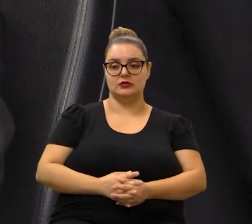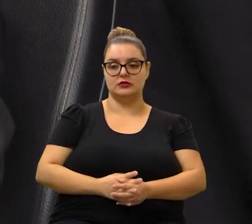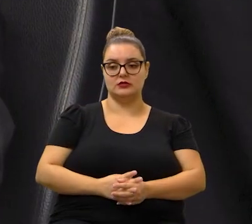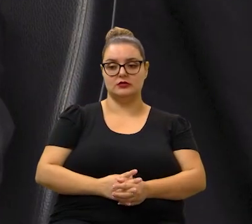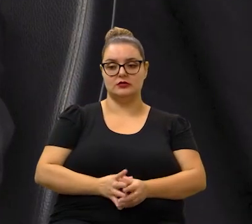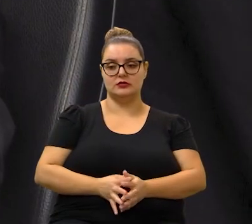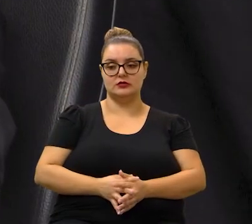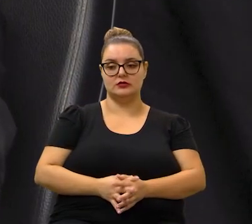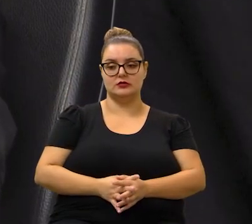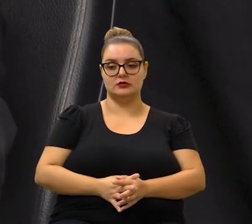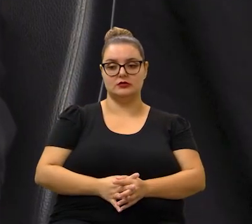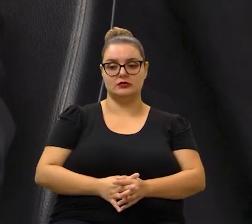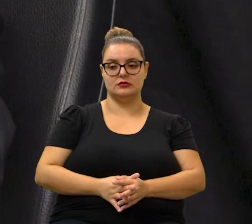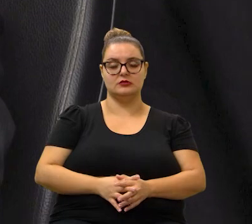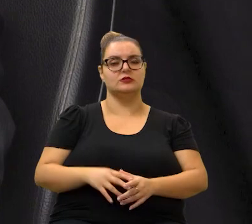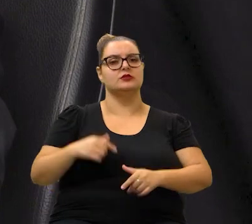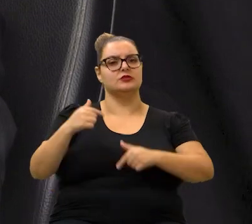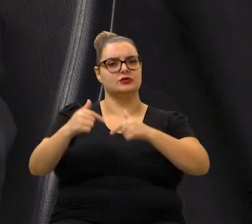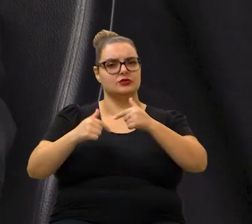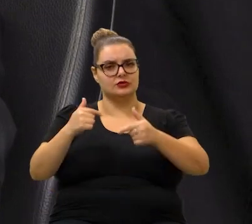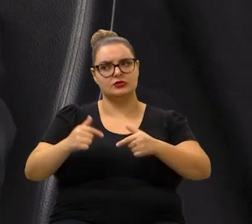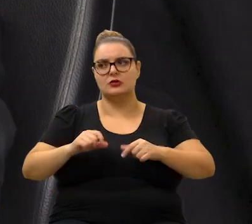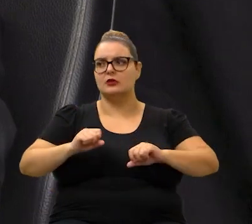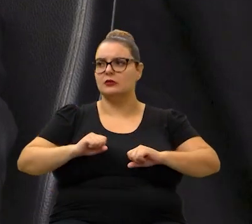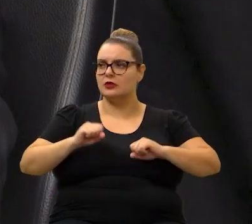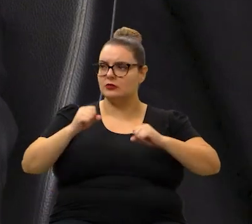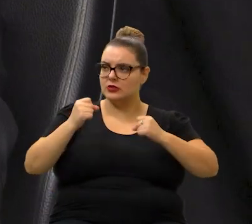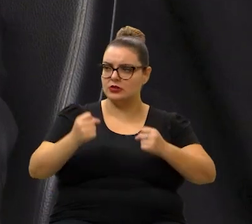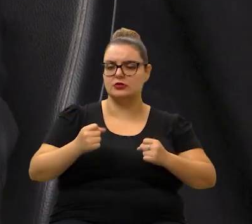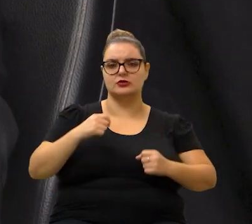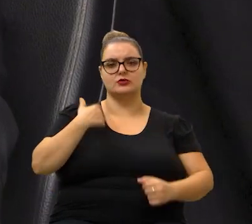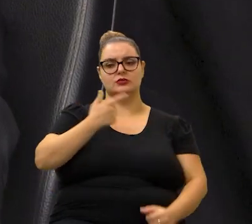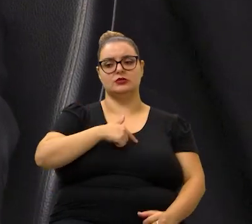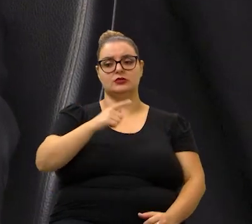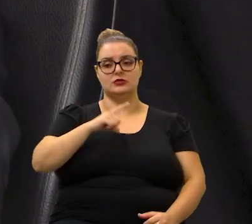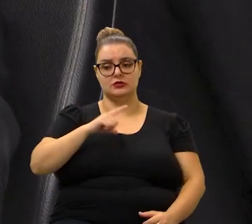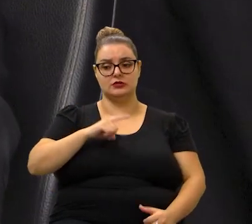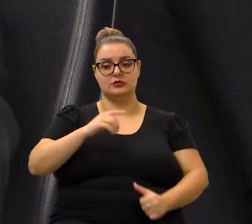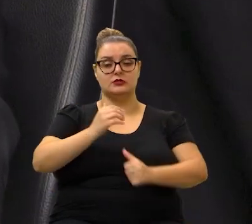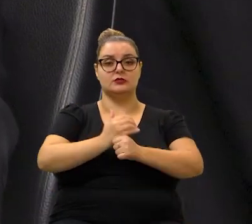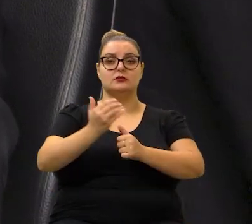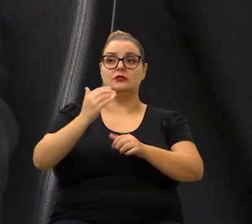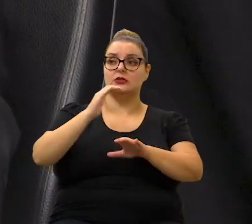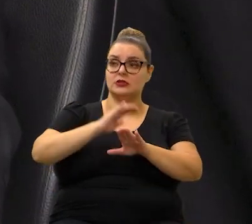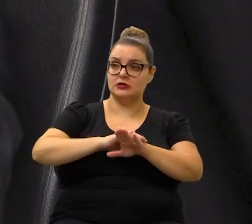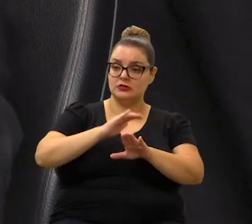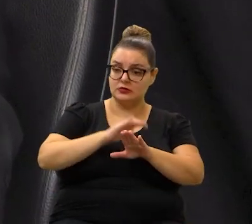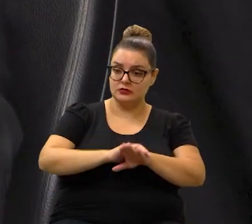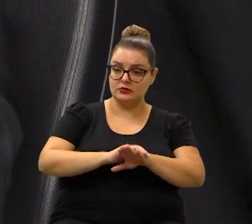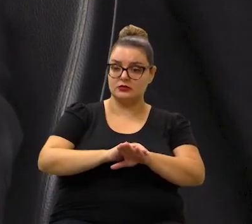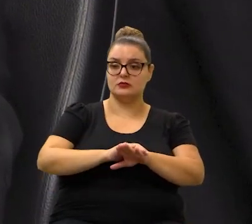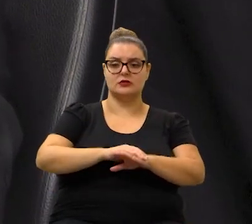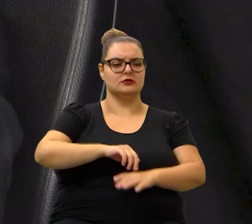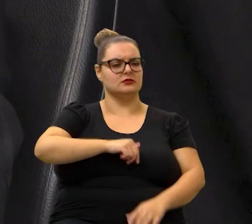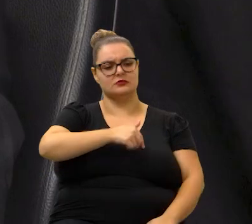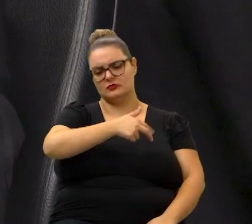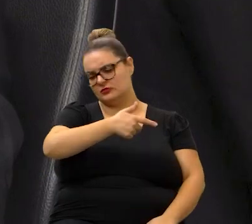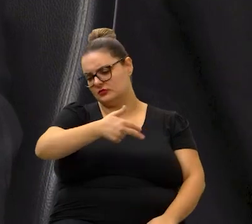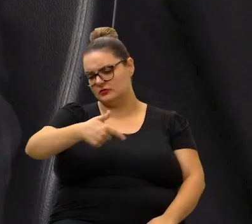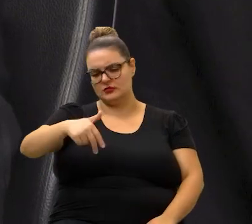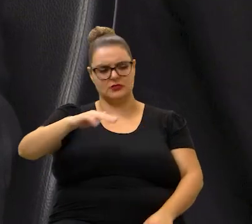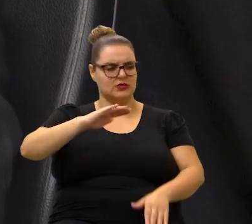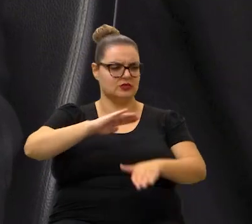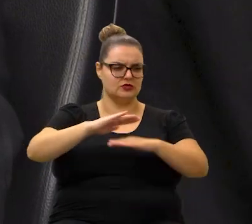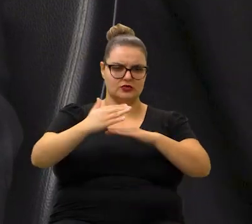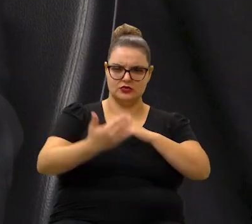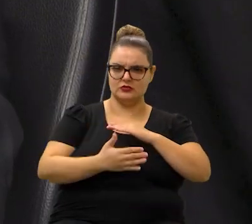e fruto também de muito trabalho muito empenho né Nós temos um mandato muito ativo ando mesmo nos